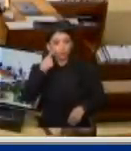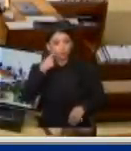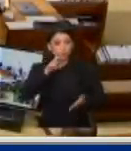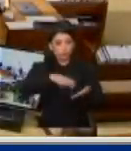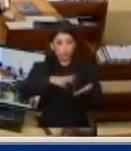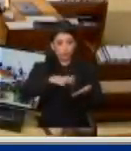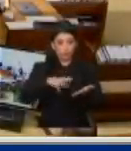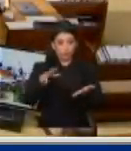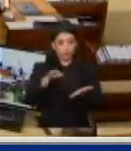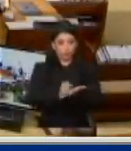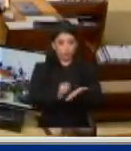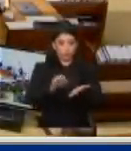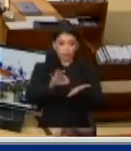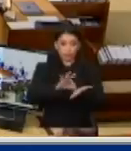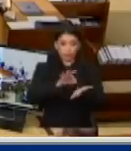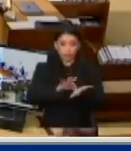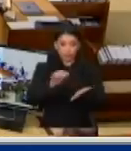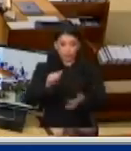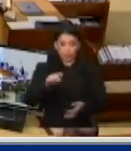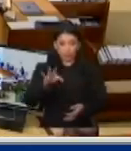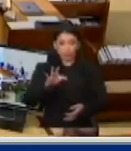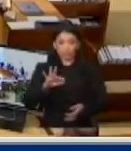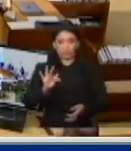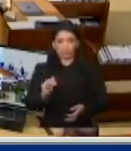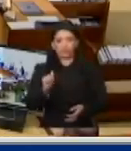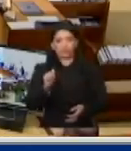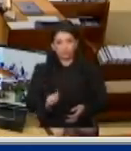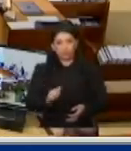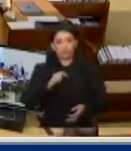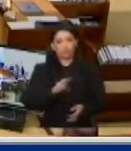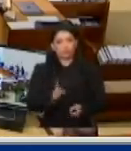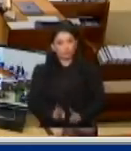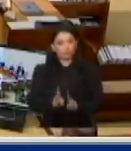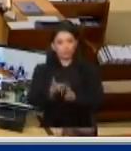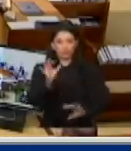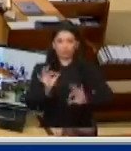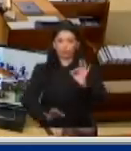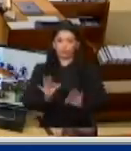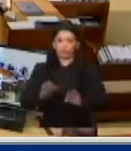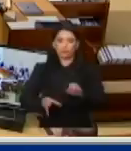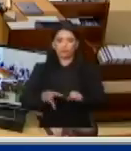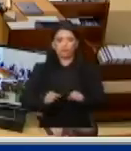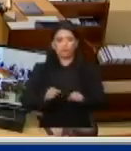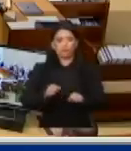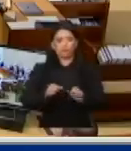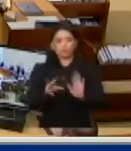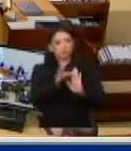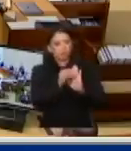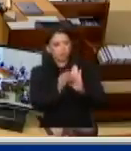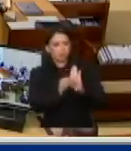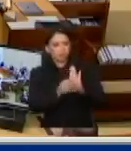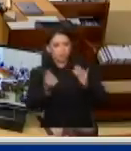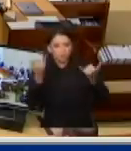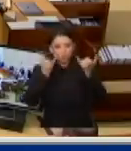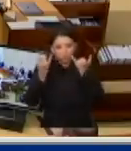que é inacreditável por exemplo um deputado protegido nesse manto né do orçamento secreto